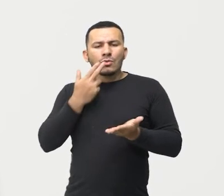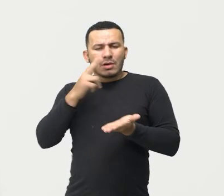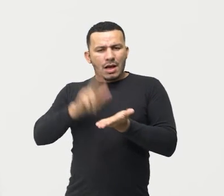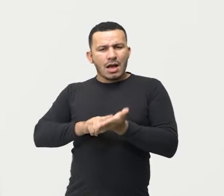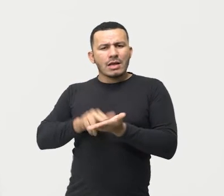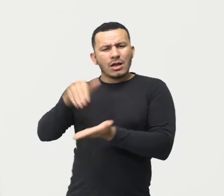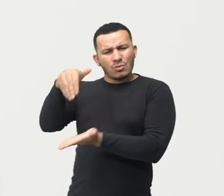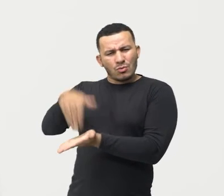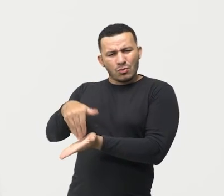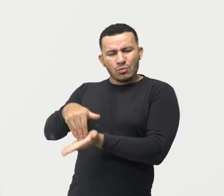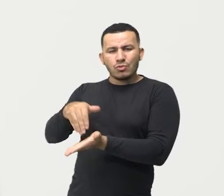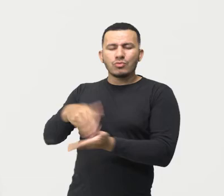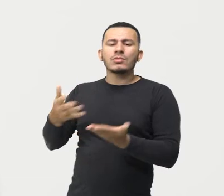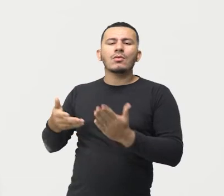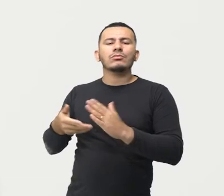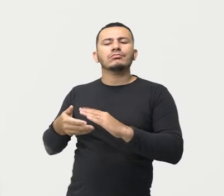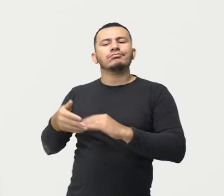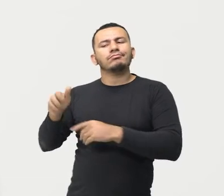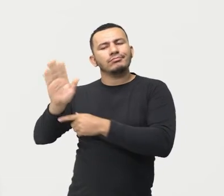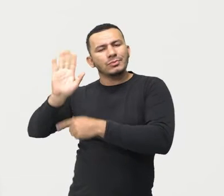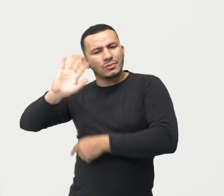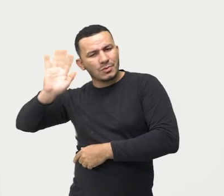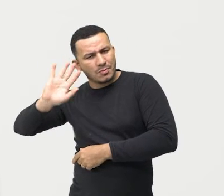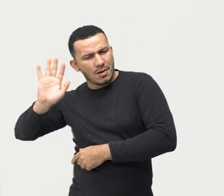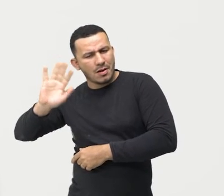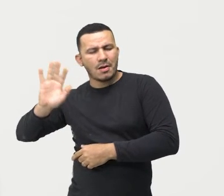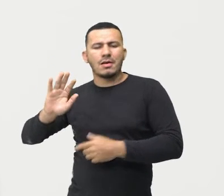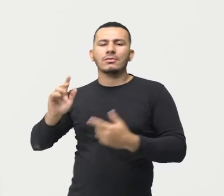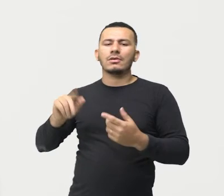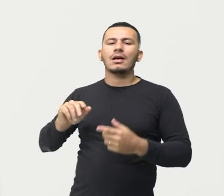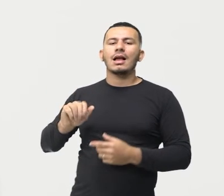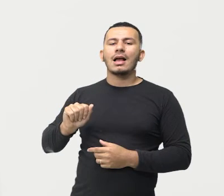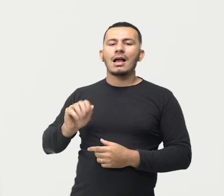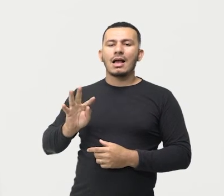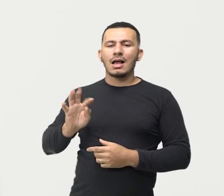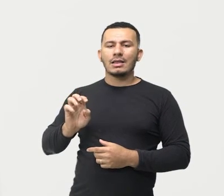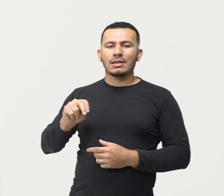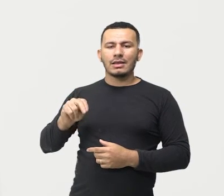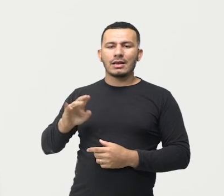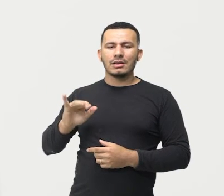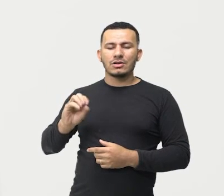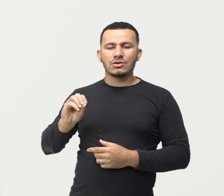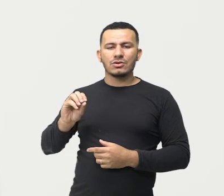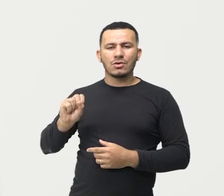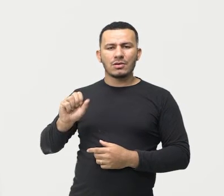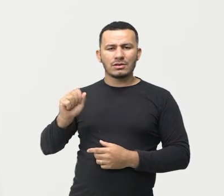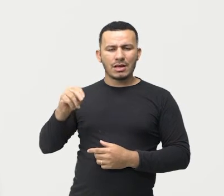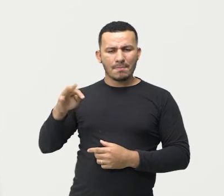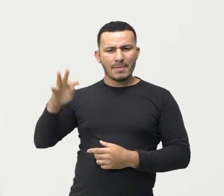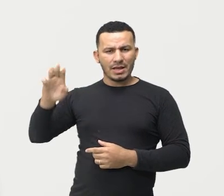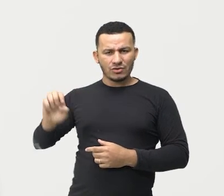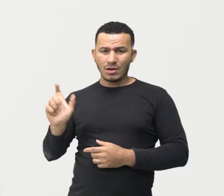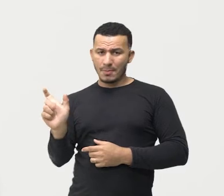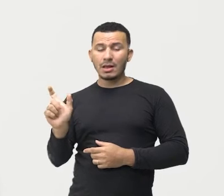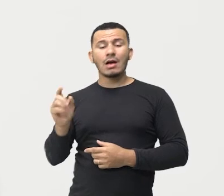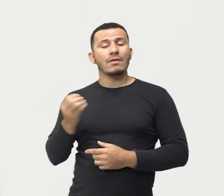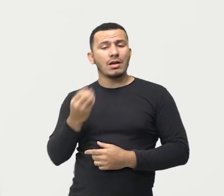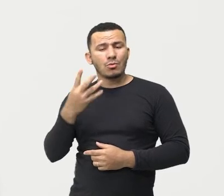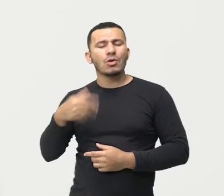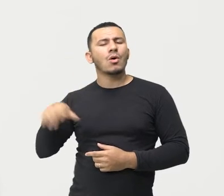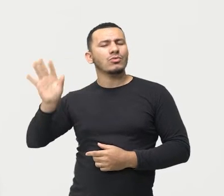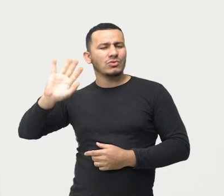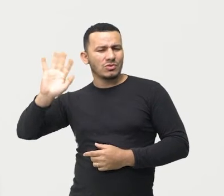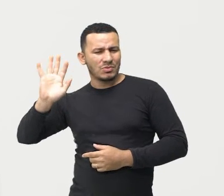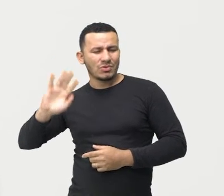final, ela se despede de maneira cortês, né? Ou atenciosamente, é uma maneira de se despedir de alguém de maneira cortês,